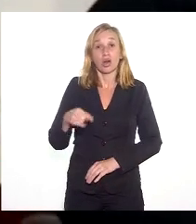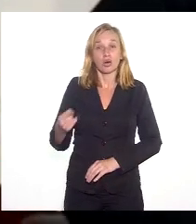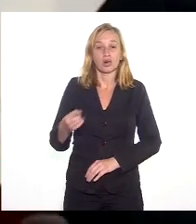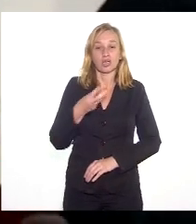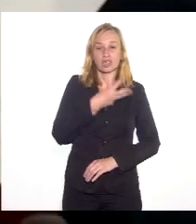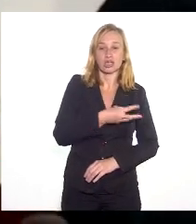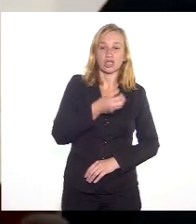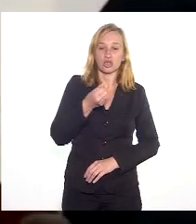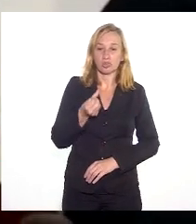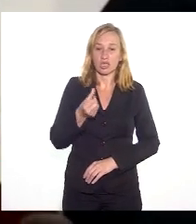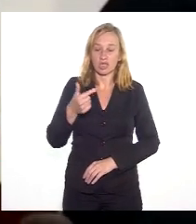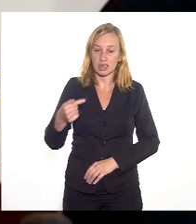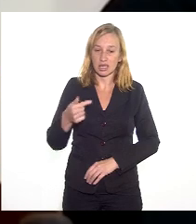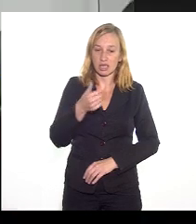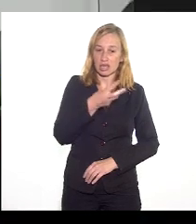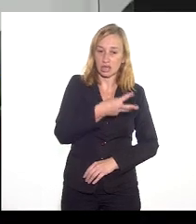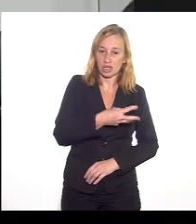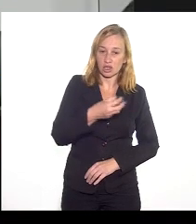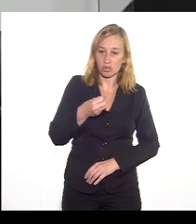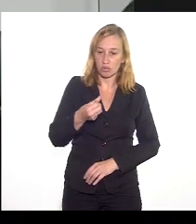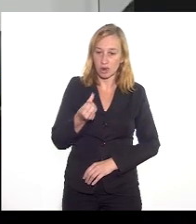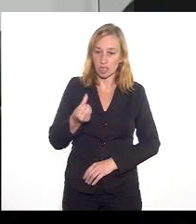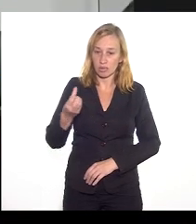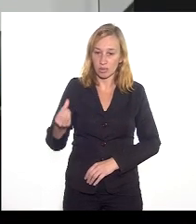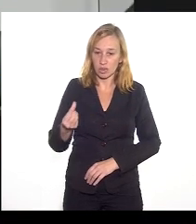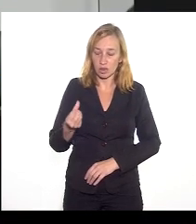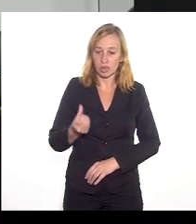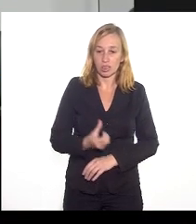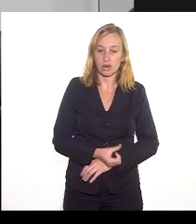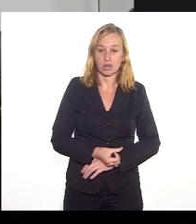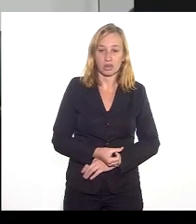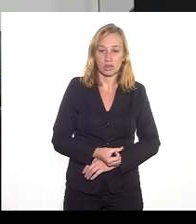a 367 e 366, confirma? E 363.